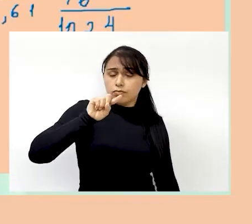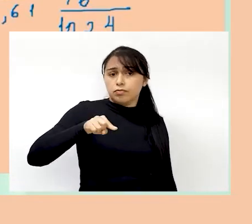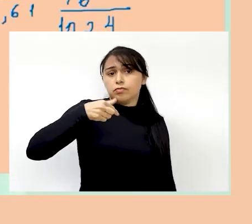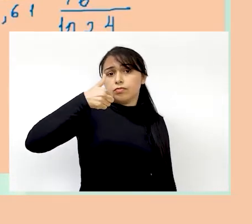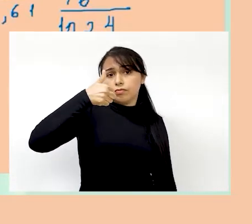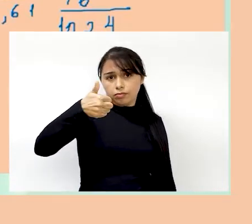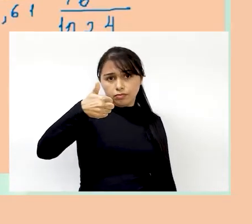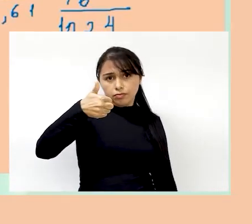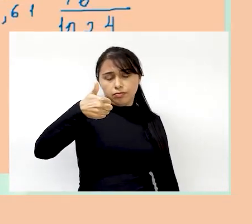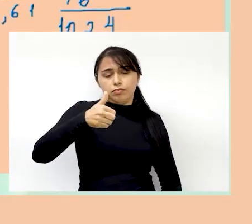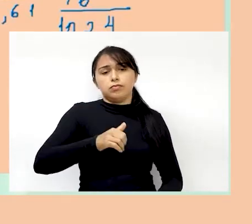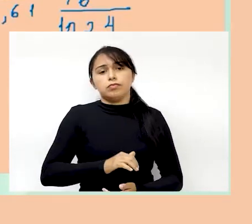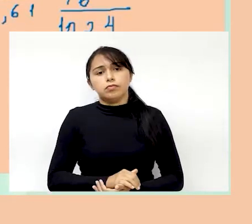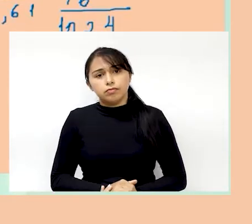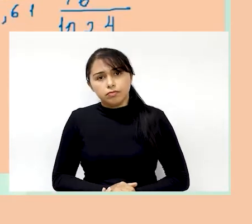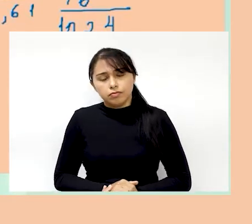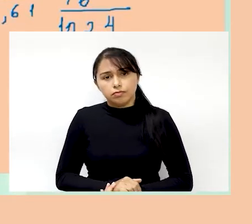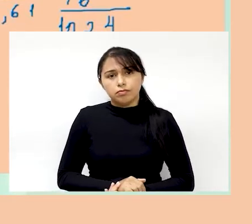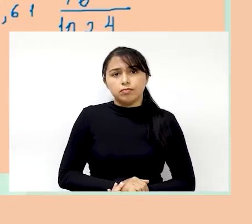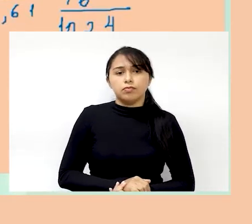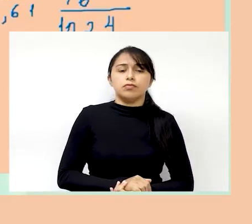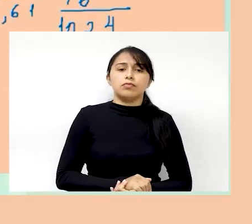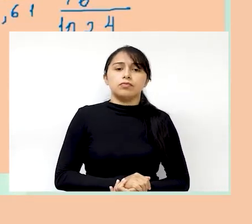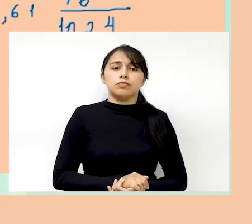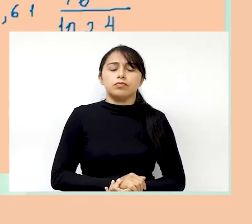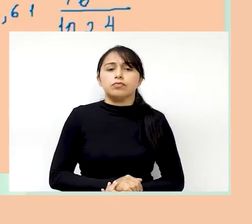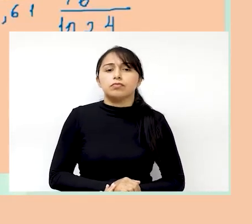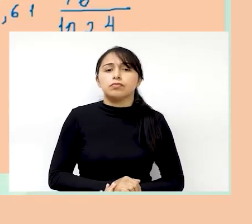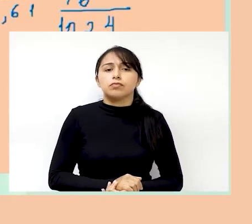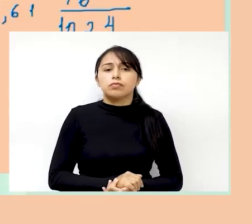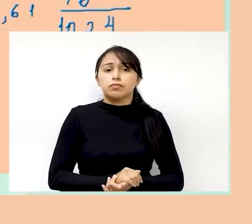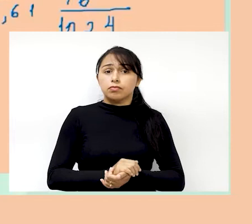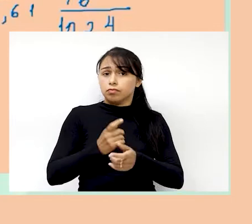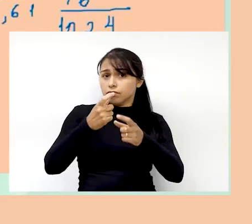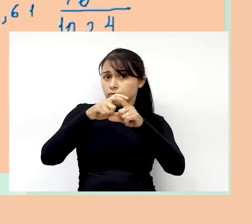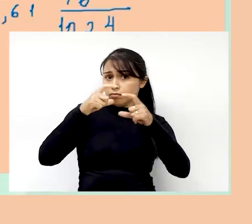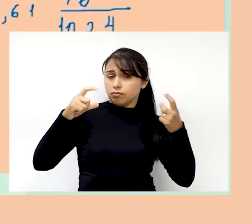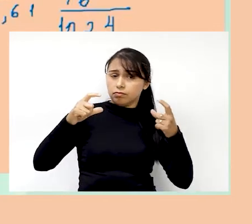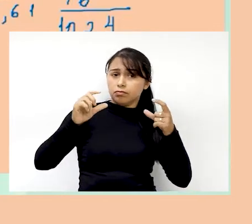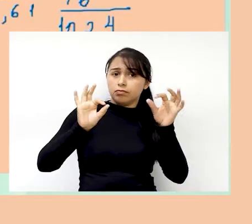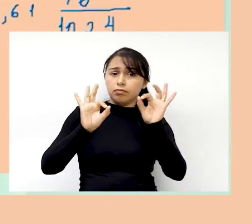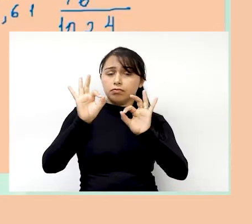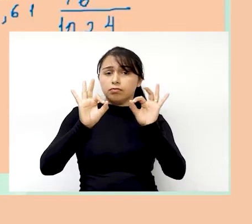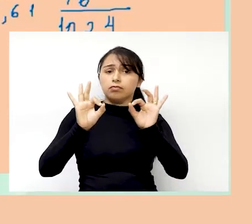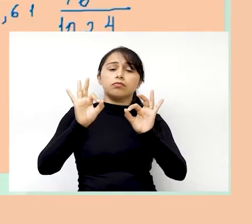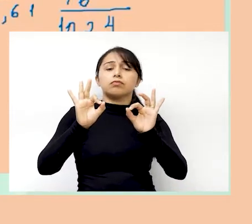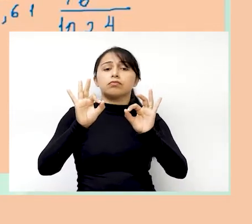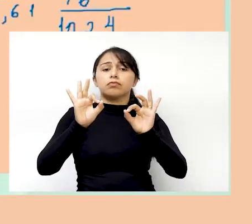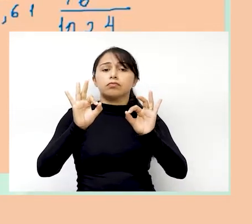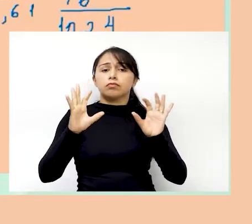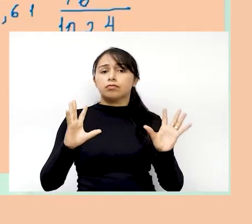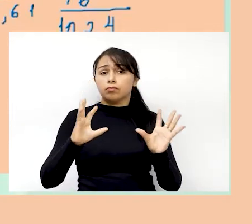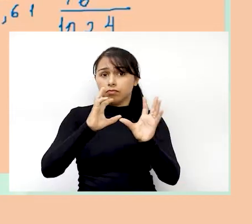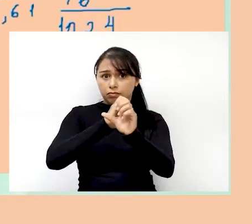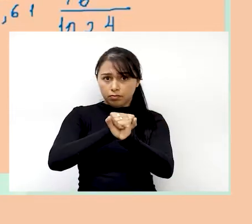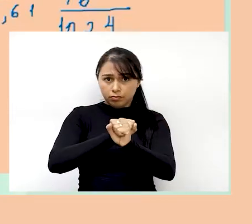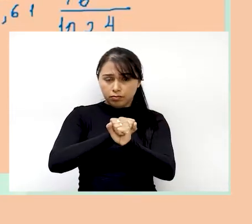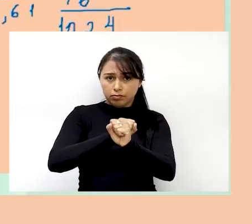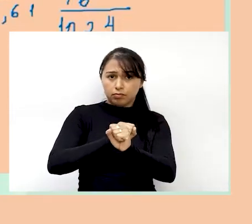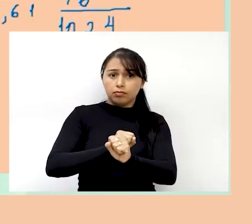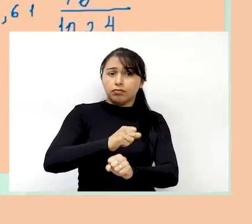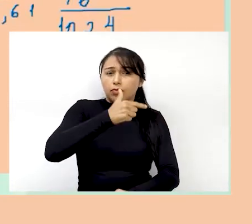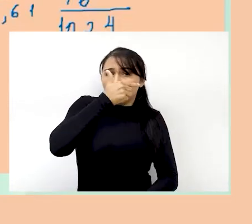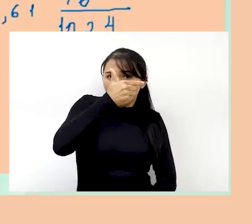raiz aproximada de 17, o 4,1. Então, eu já tenho as raízes aproximadas, vou efetuar os cálculos. Então, aqui é